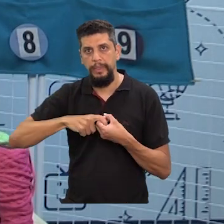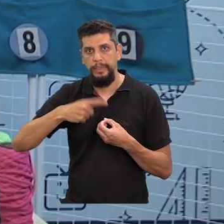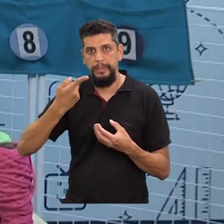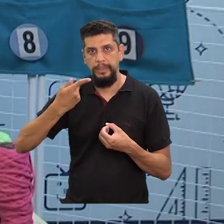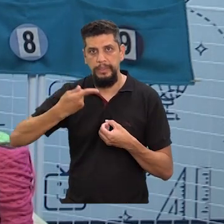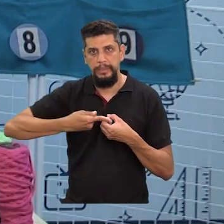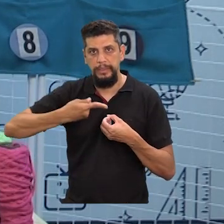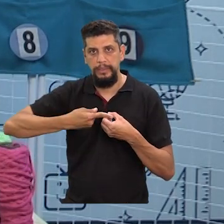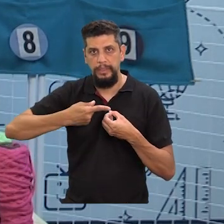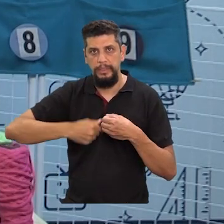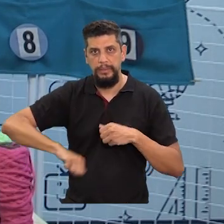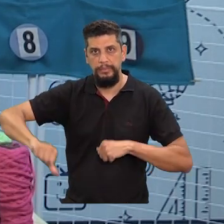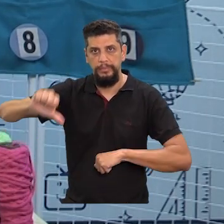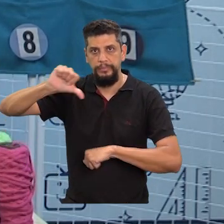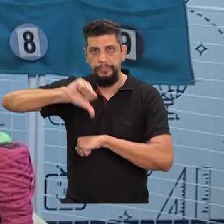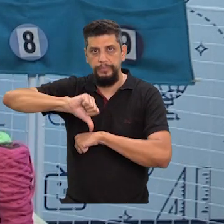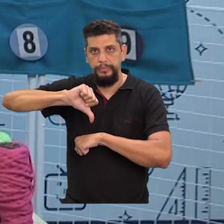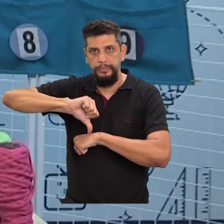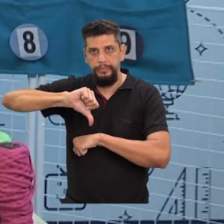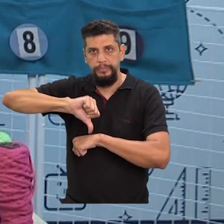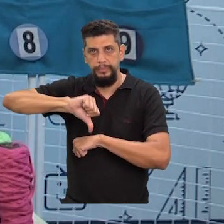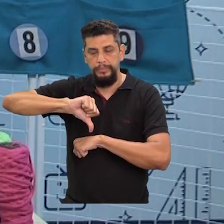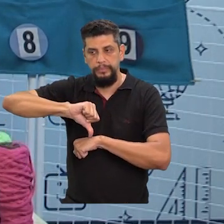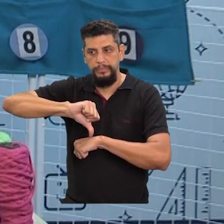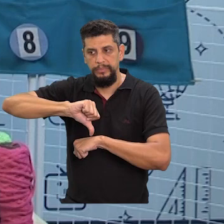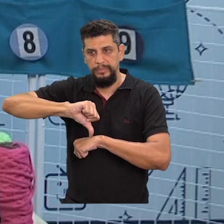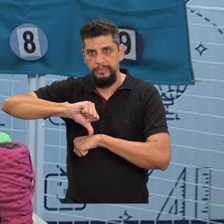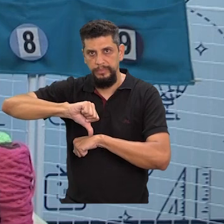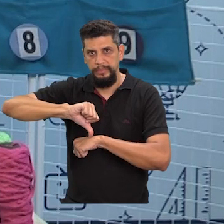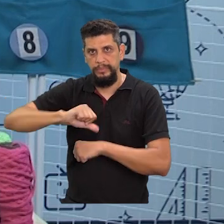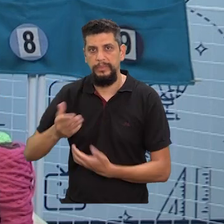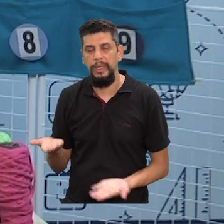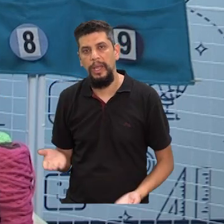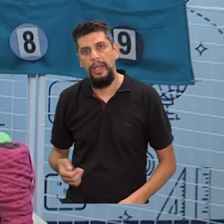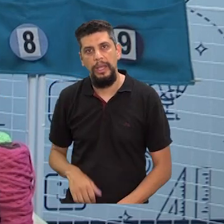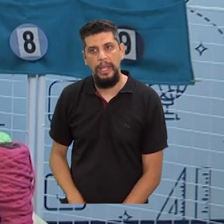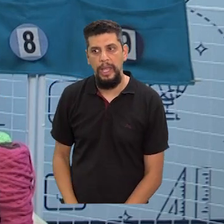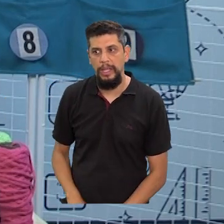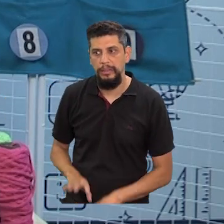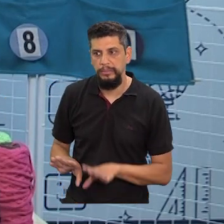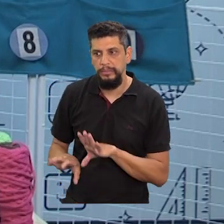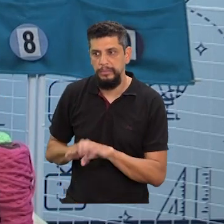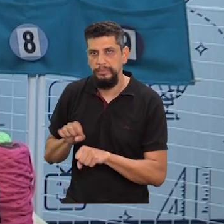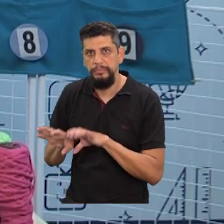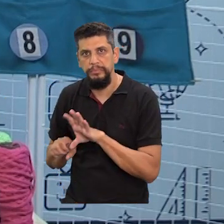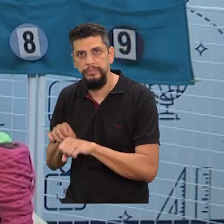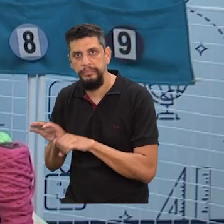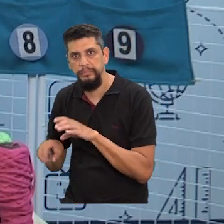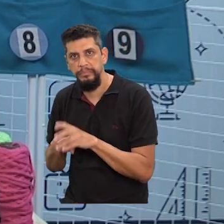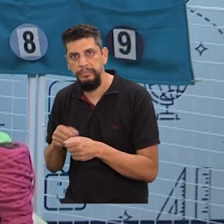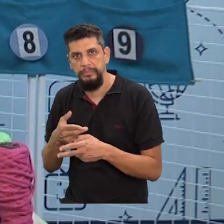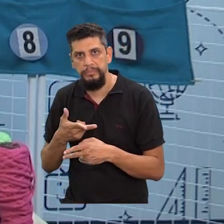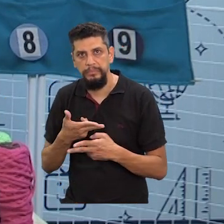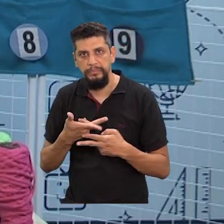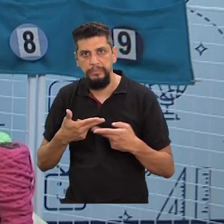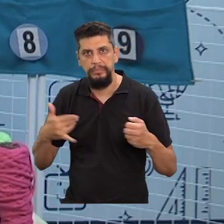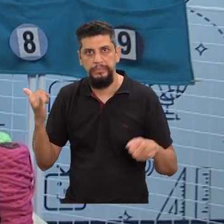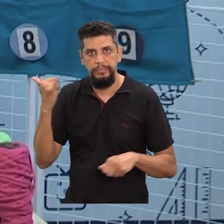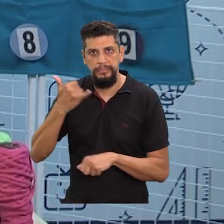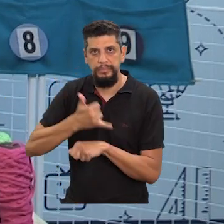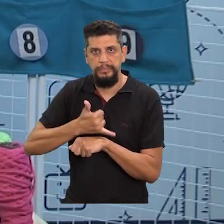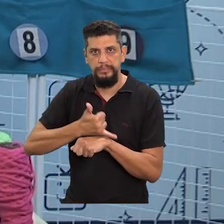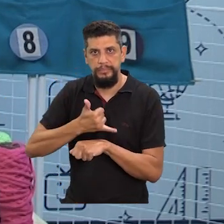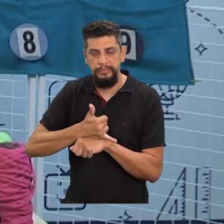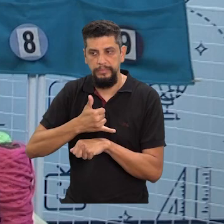cidade natal, Atenas. Chegando em Atenas, lá, ela tirou todas as suas ferramentas da